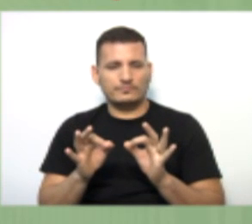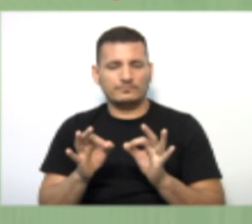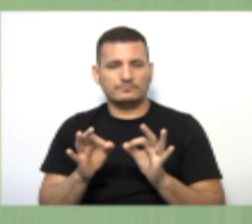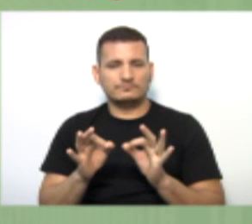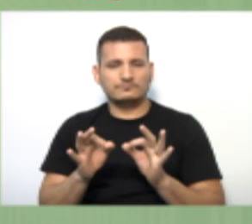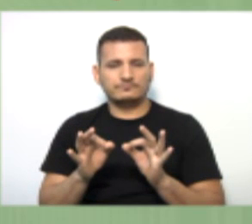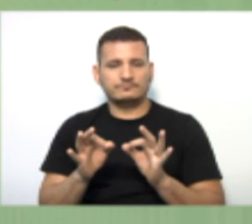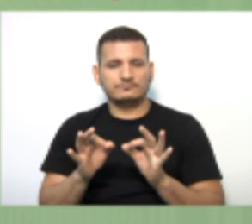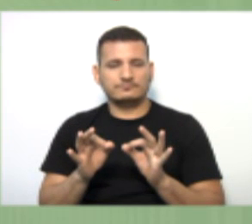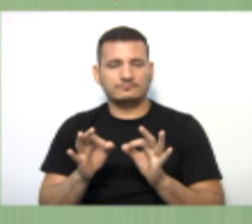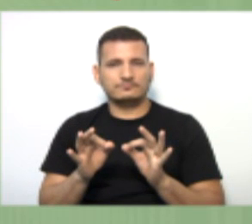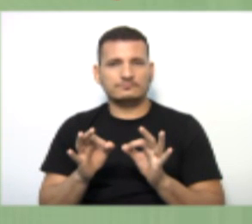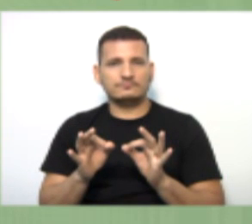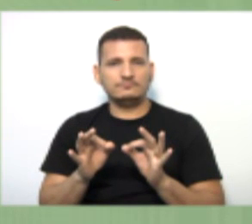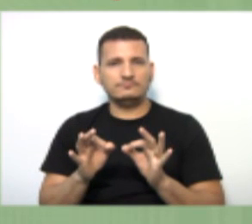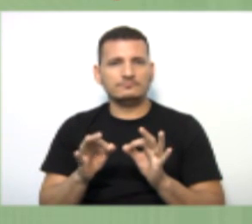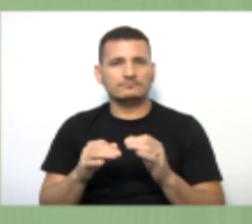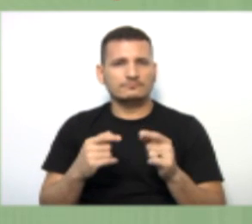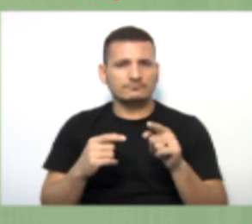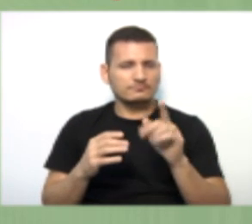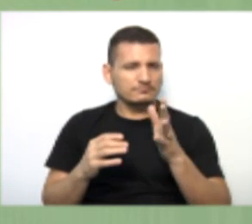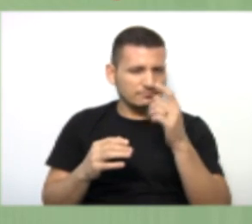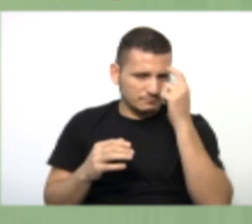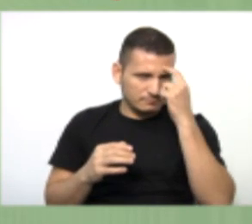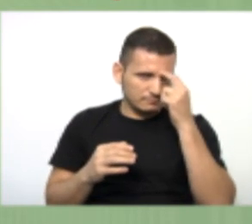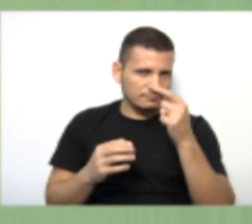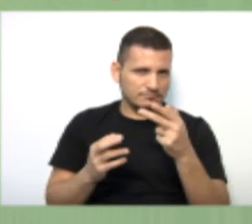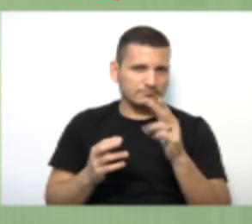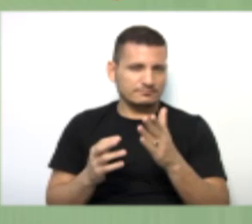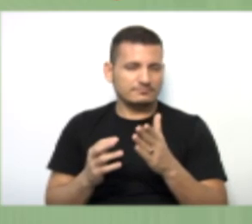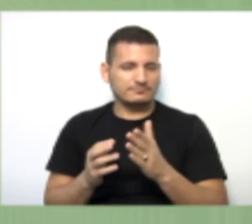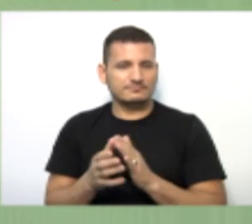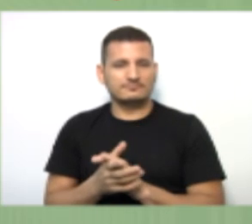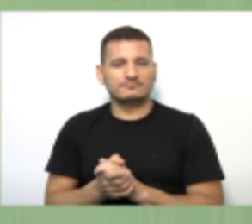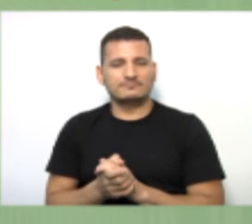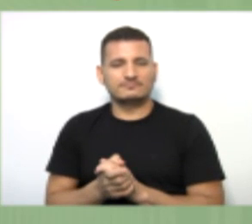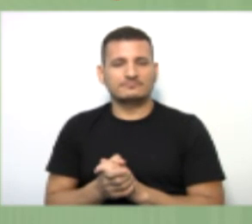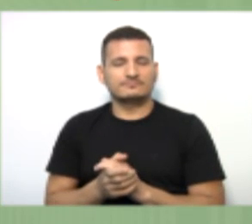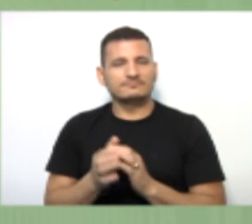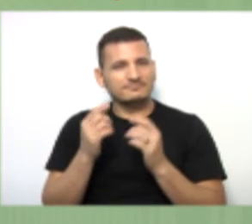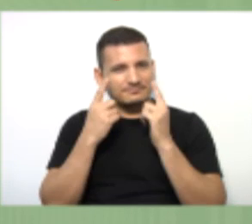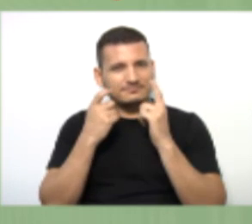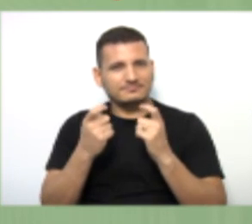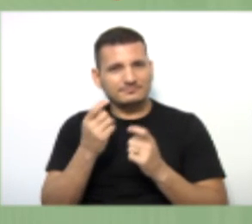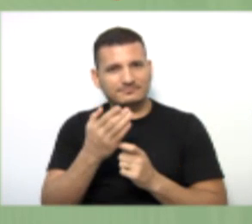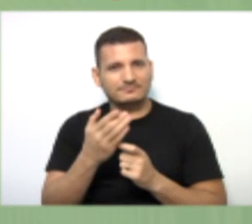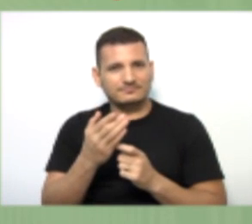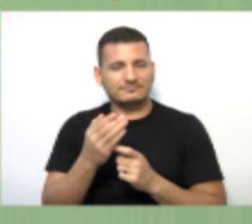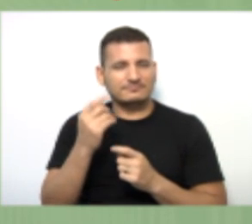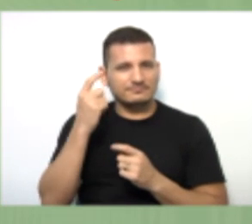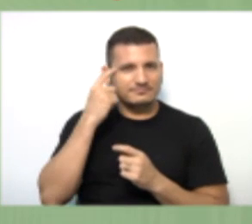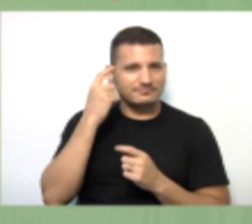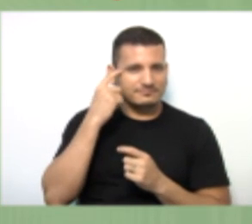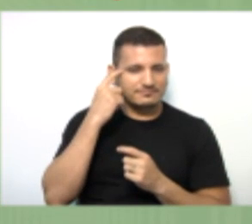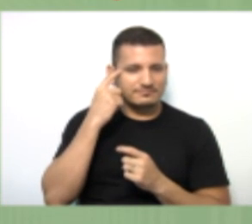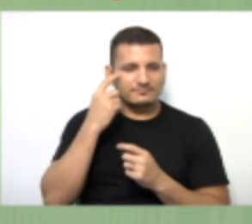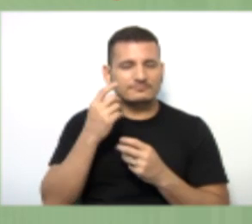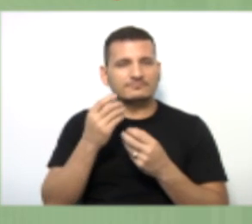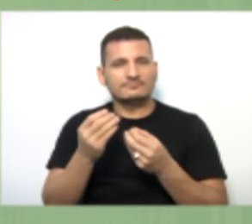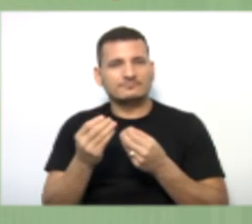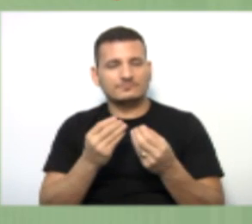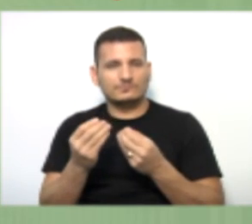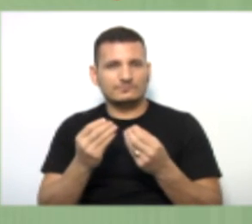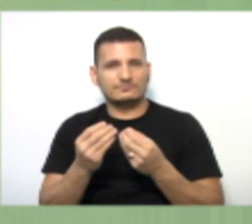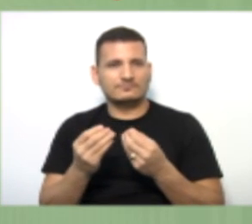Olha que interessante aqui. Professor, você já chegou a pensar numa situação como essa aqui? Não é interessante? A gente pensar em coisas que